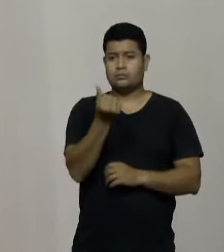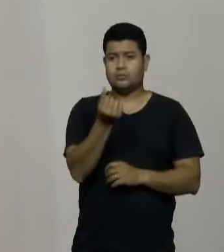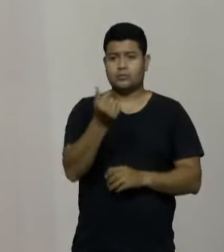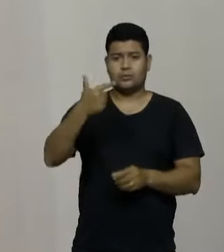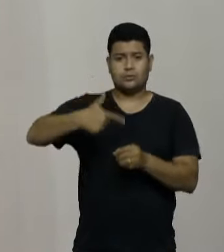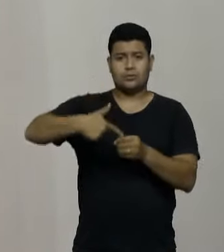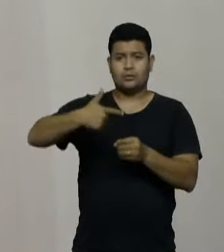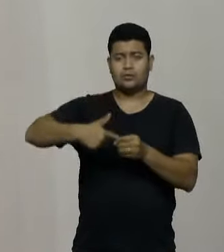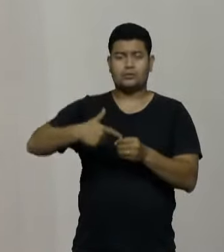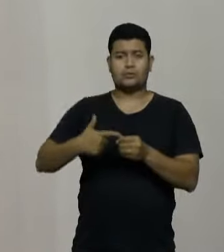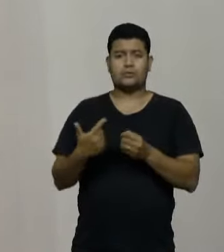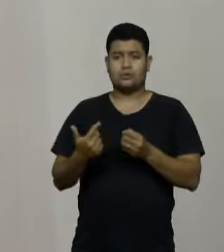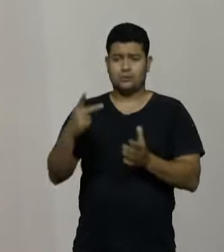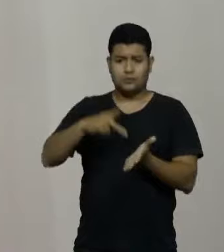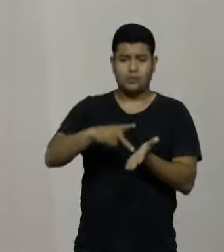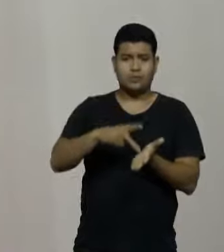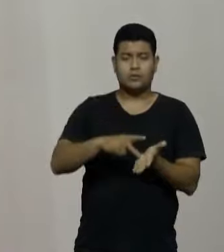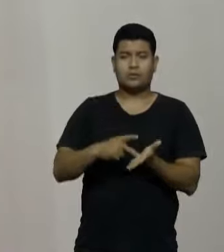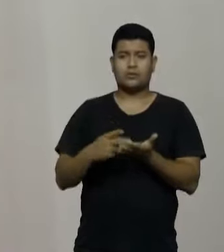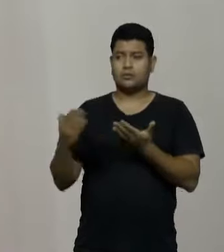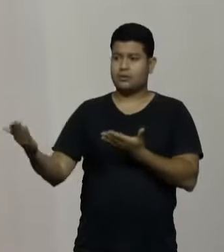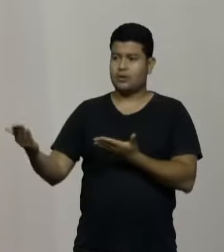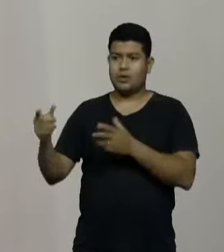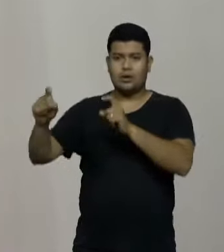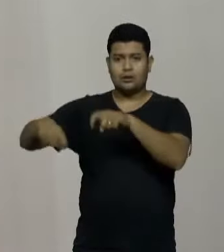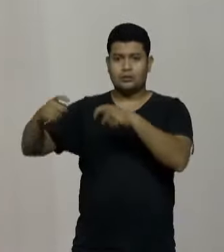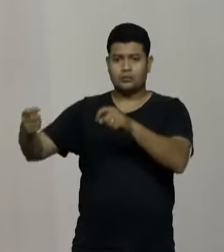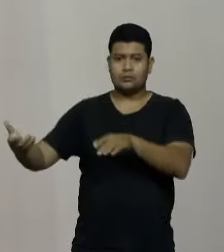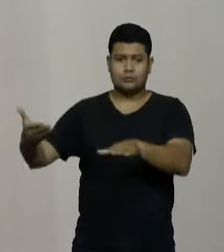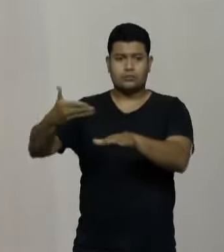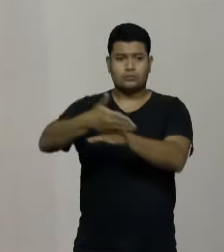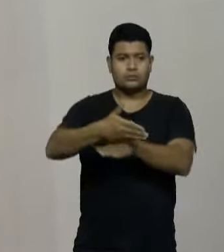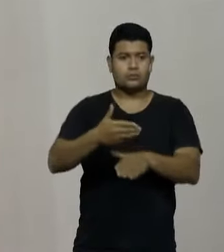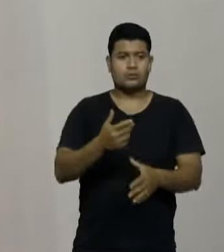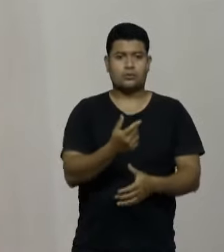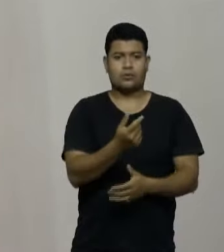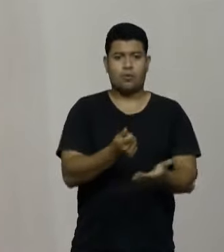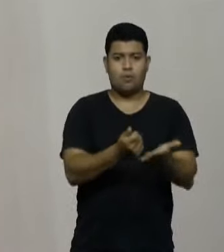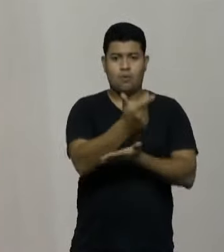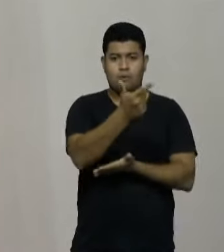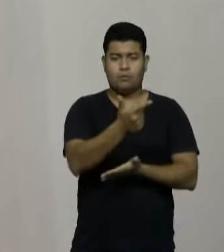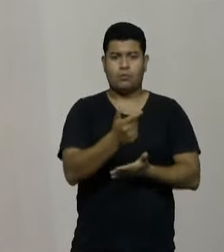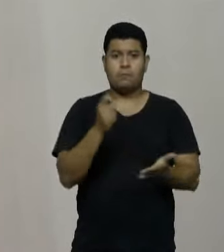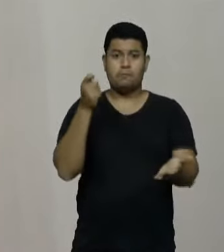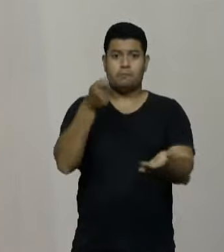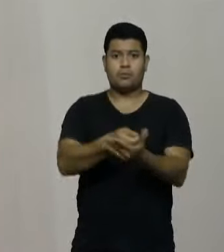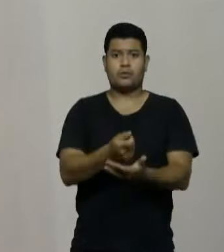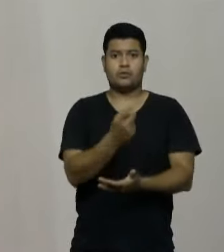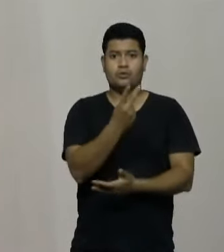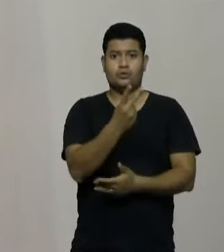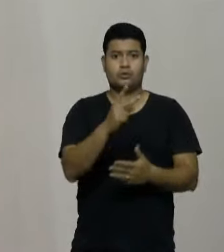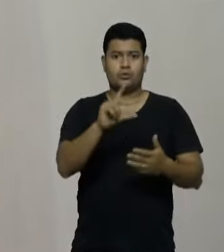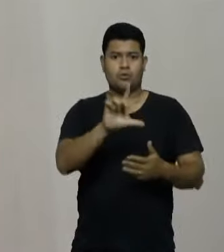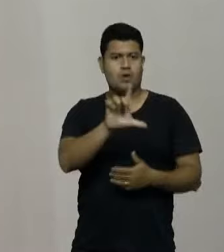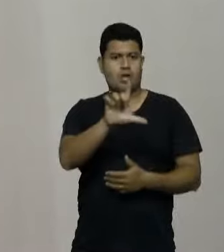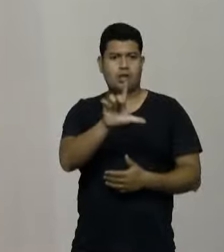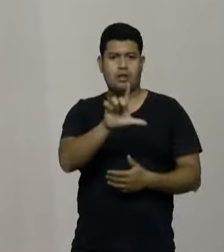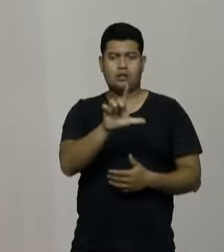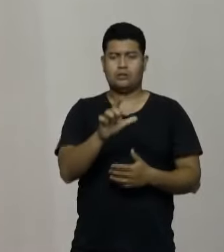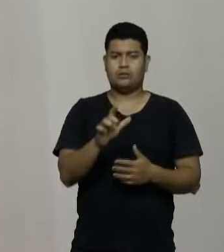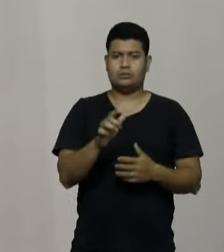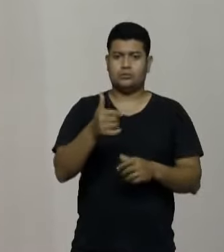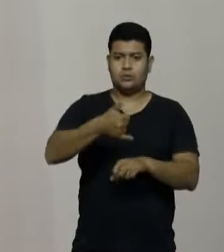agricultor for lá abastecer a sua máquina, ele não precisa pagar 2 litros de óleo quando está comprando um só.